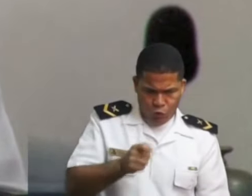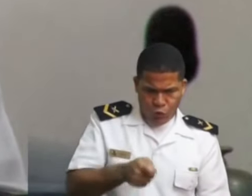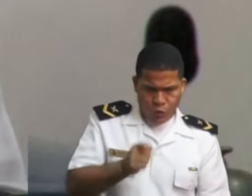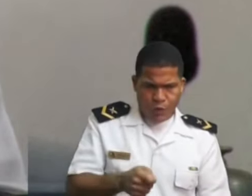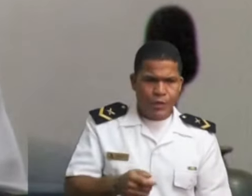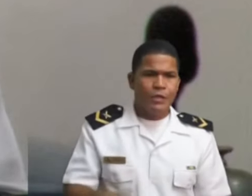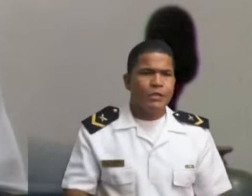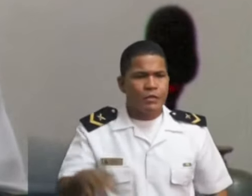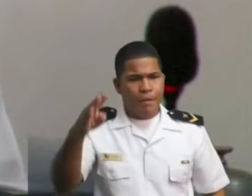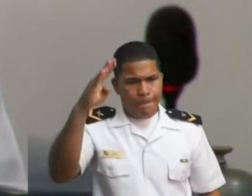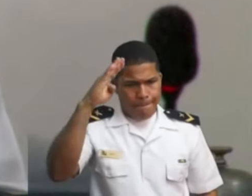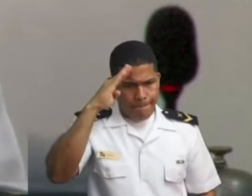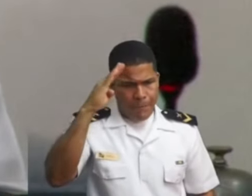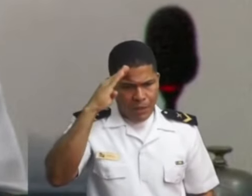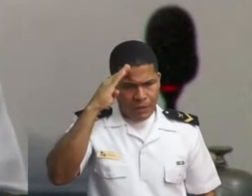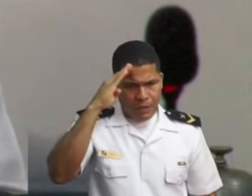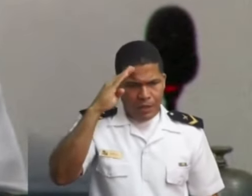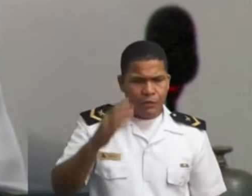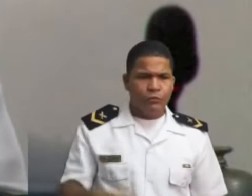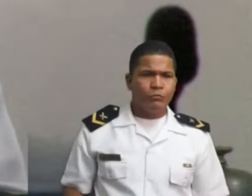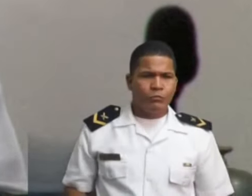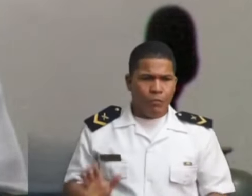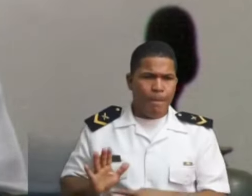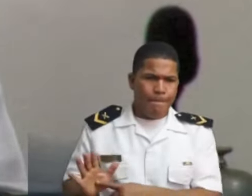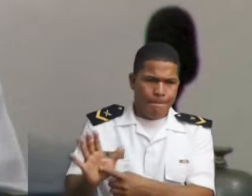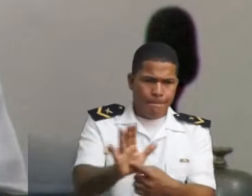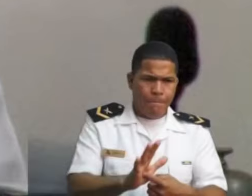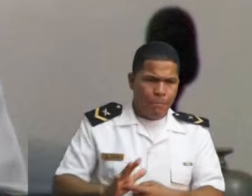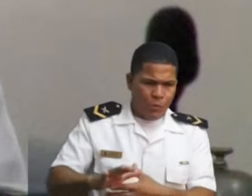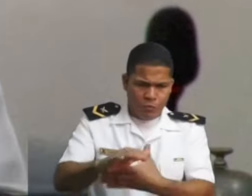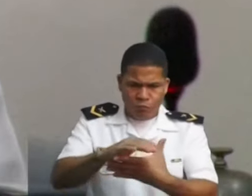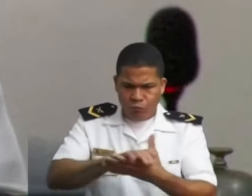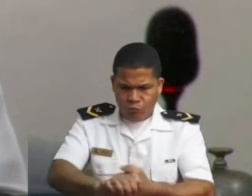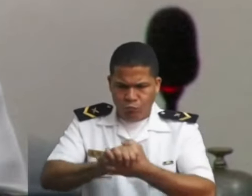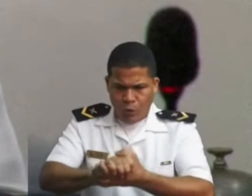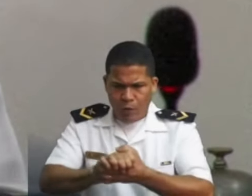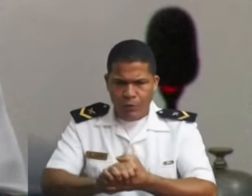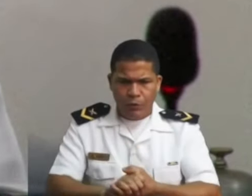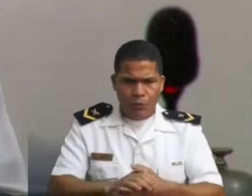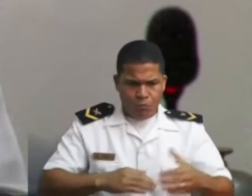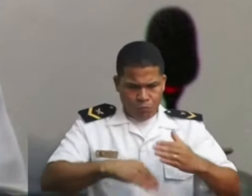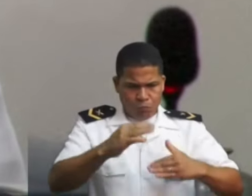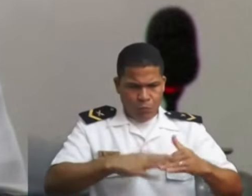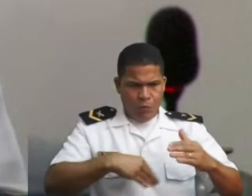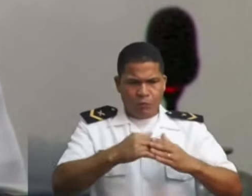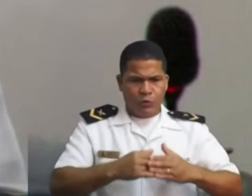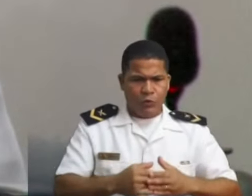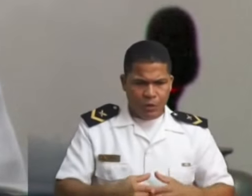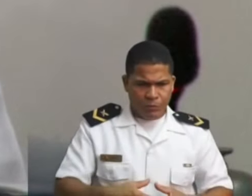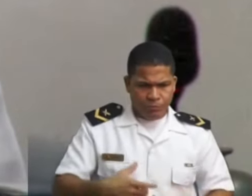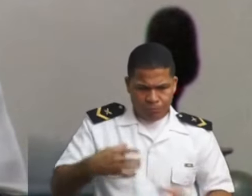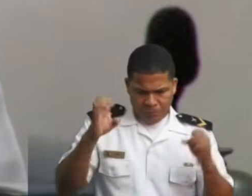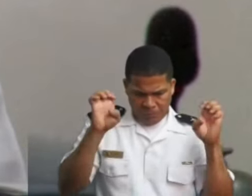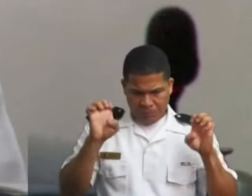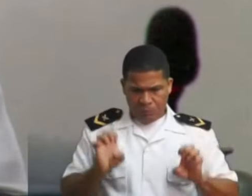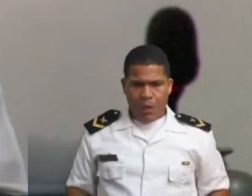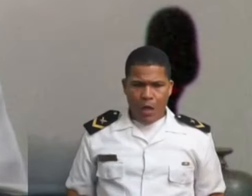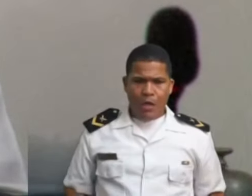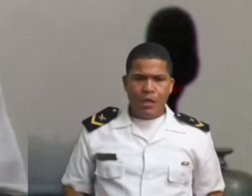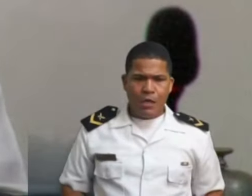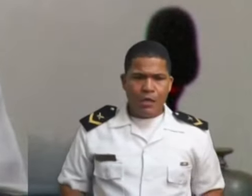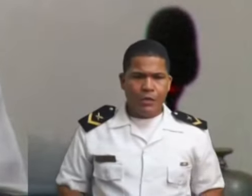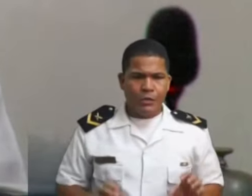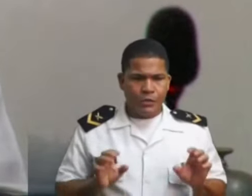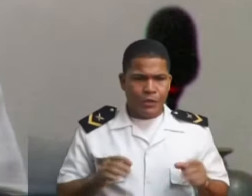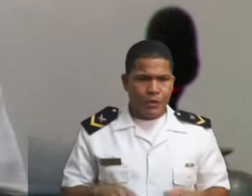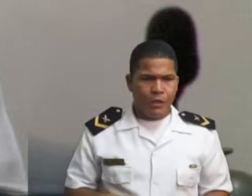e militares, manifesto cumprimentos pela conduta profissional e retidão de caráter dispensados